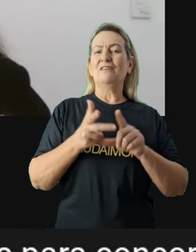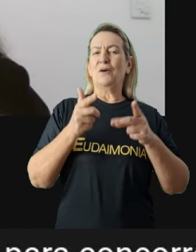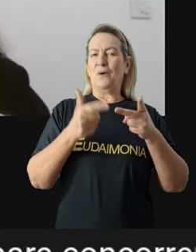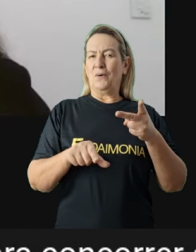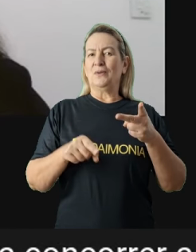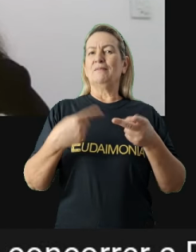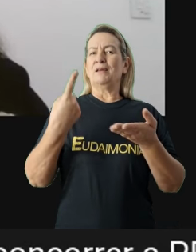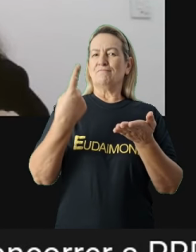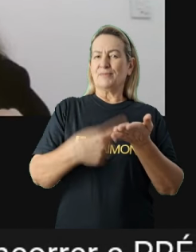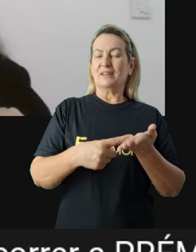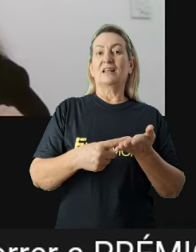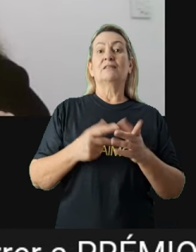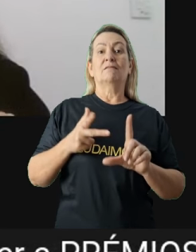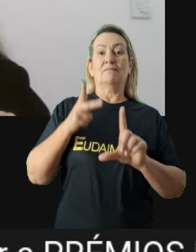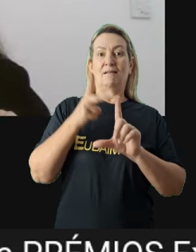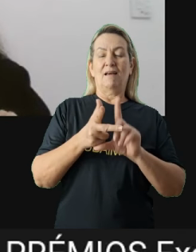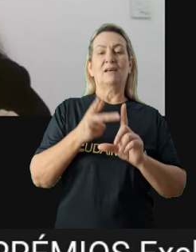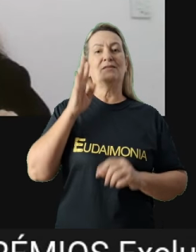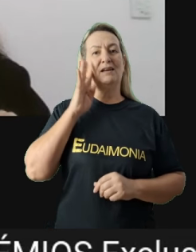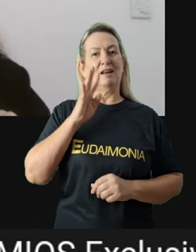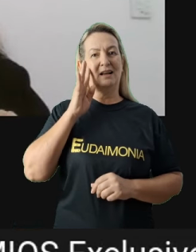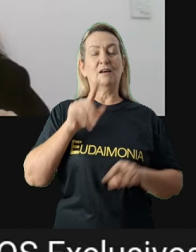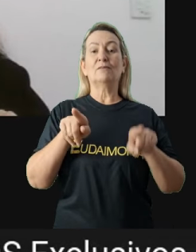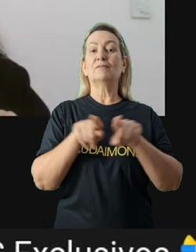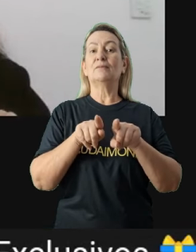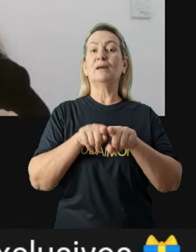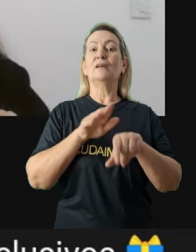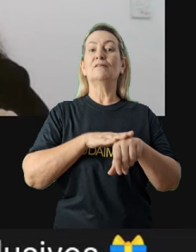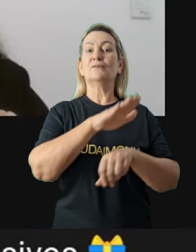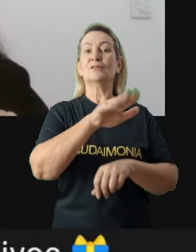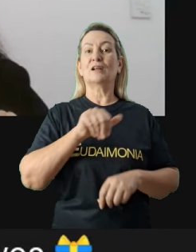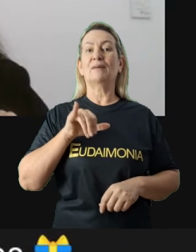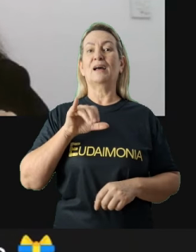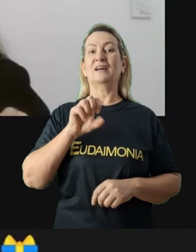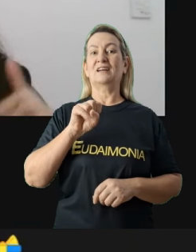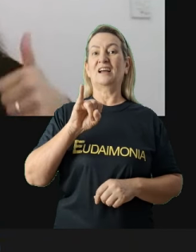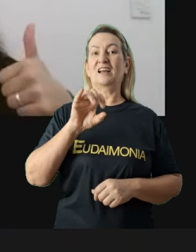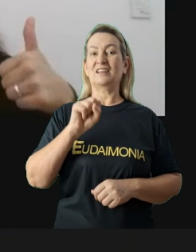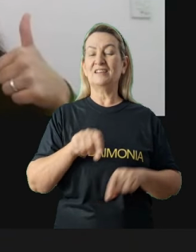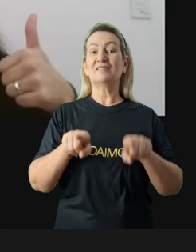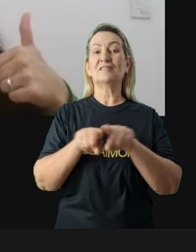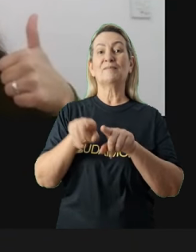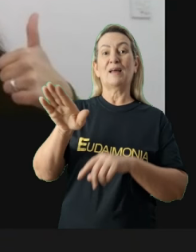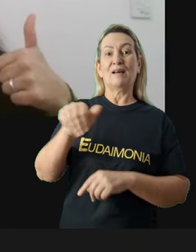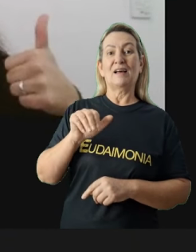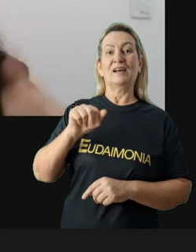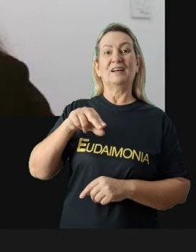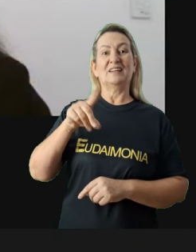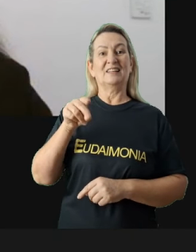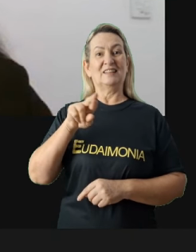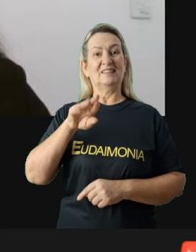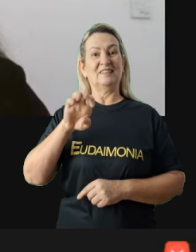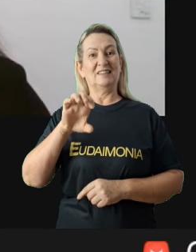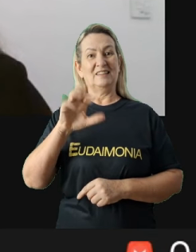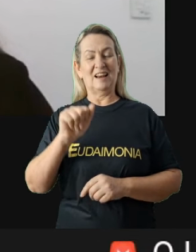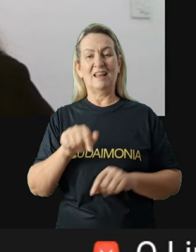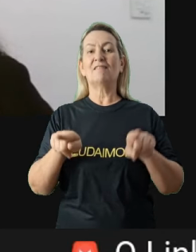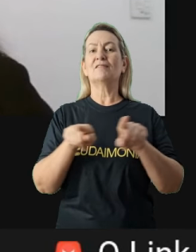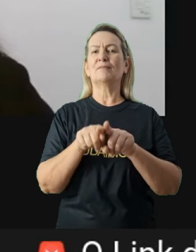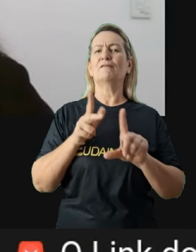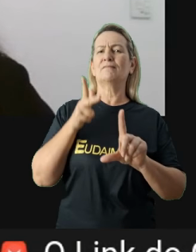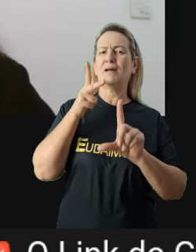vem para cá para ajudar a profissional essa galera. Tem também a prof. Rosinda, que já tá agendada também, que vai ter uma baita de uma live. Vou